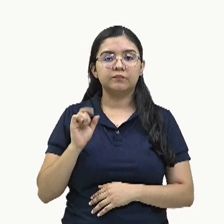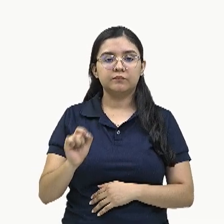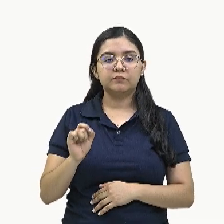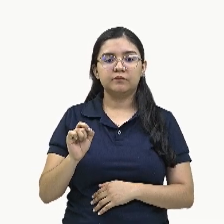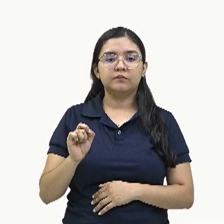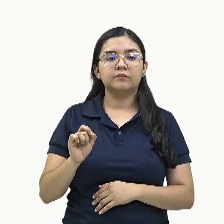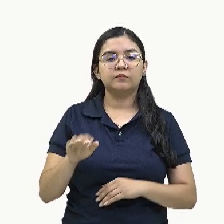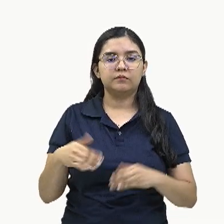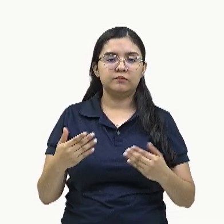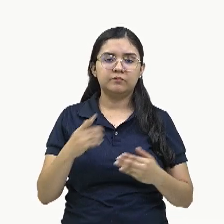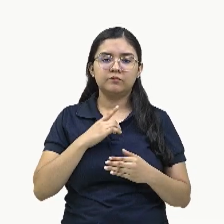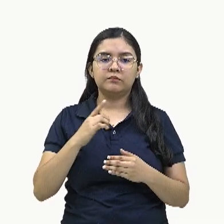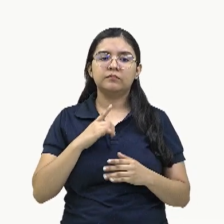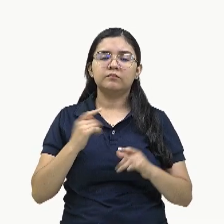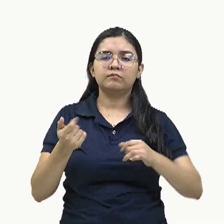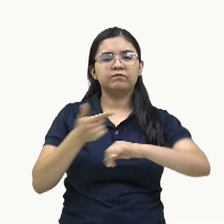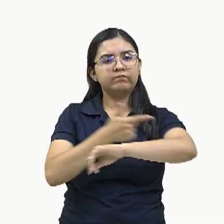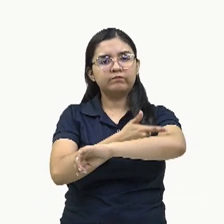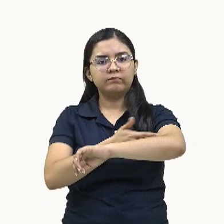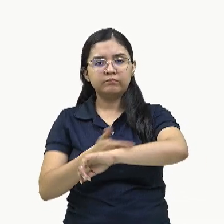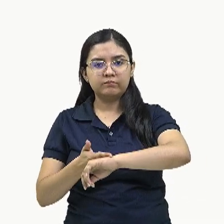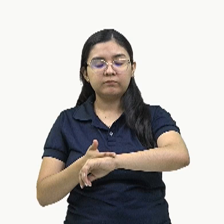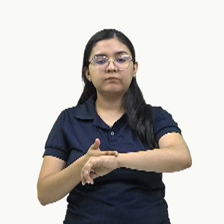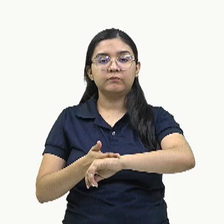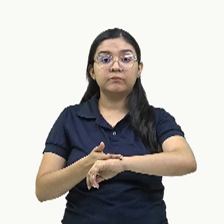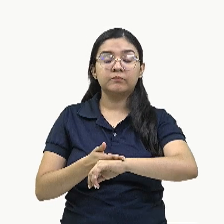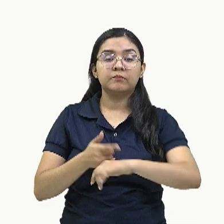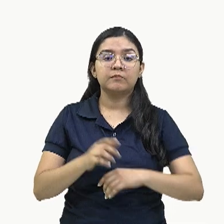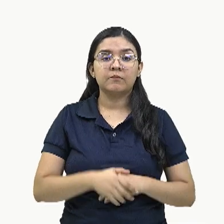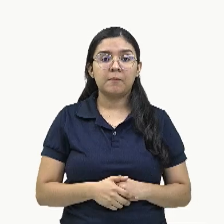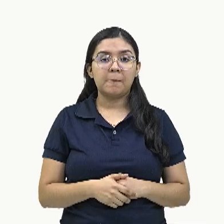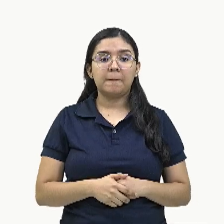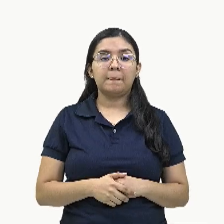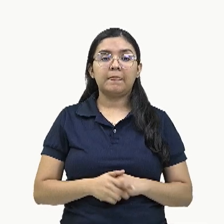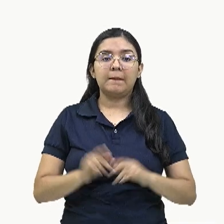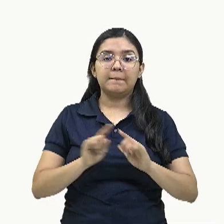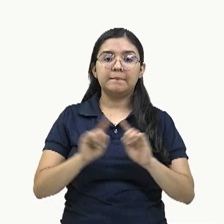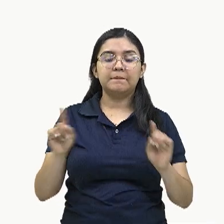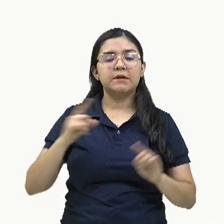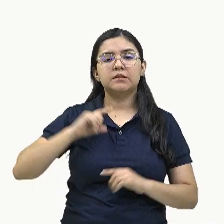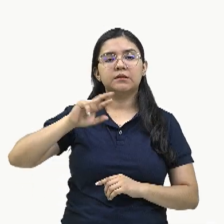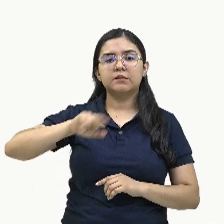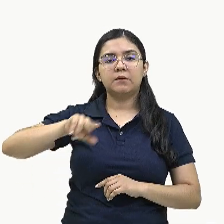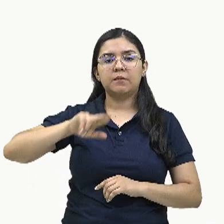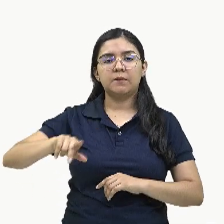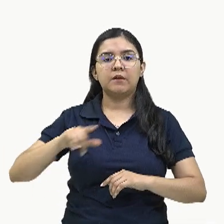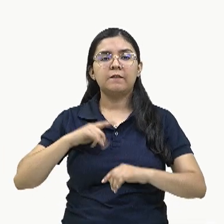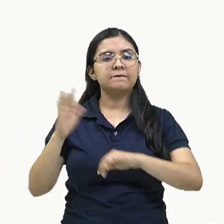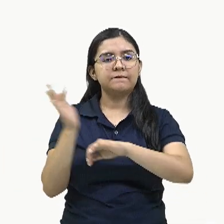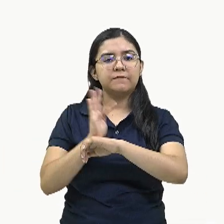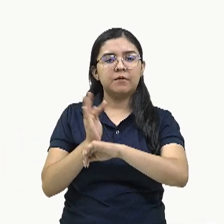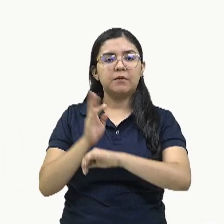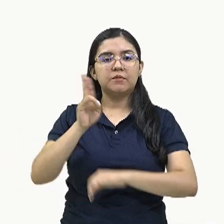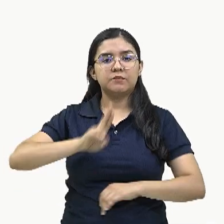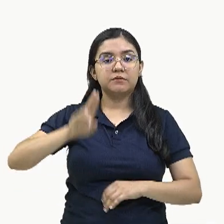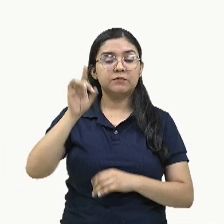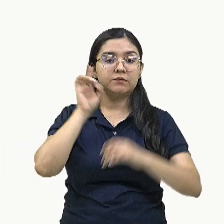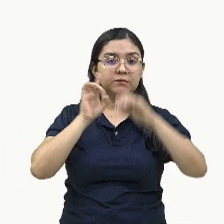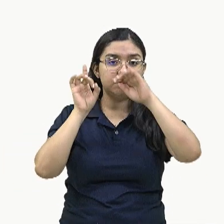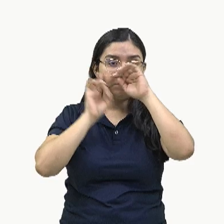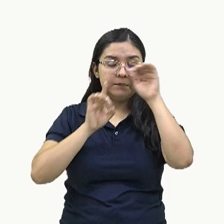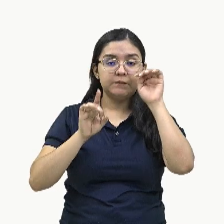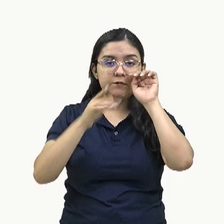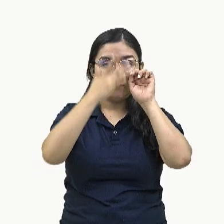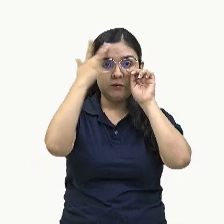apesar dele ser bem educado, bem mais gentil, ele não é tão formal. Ele é usado no dia a dia pelos